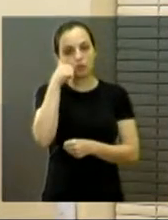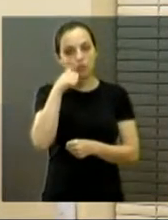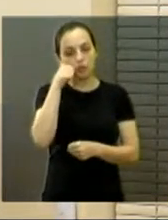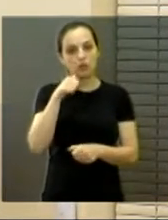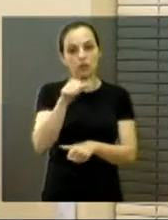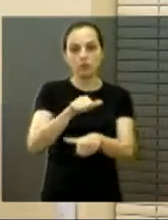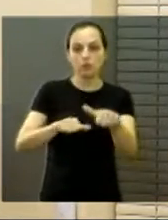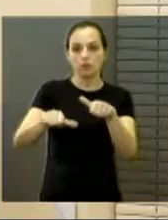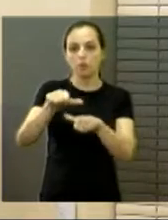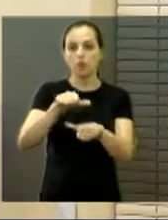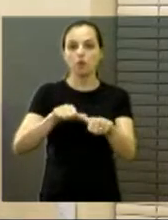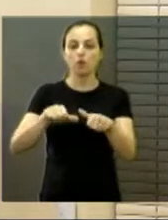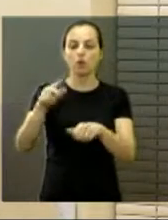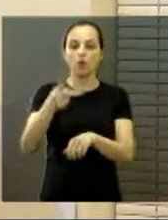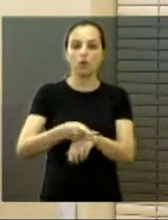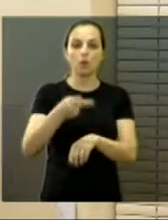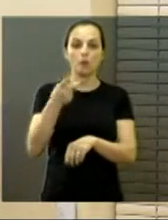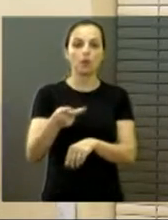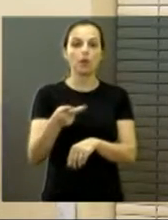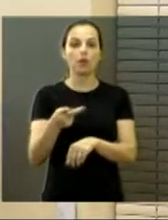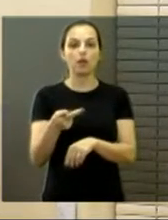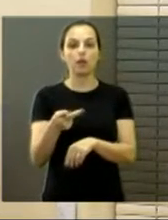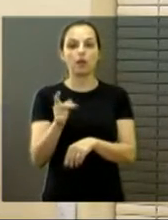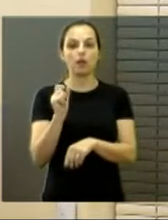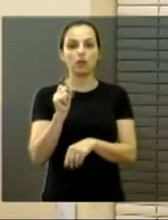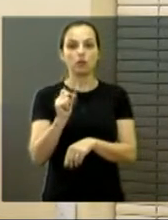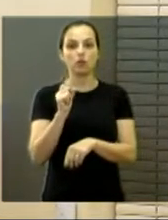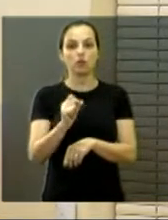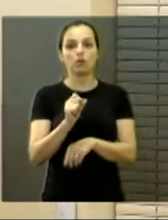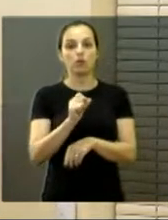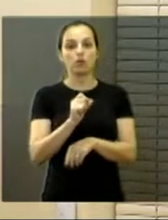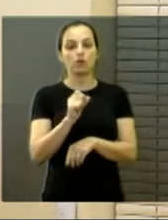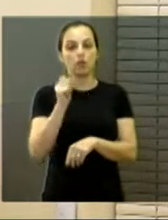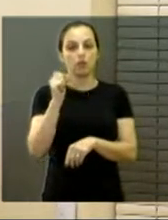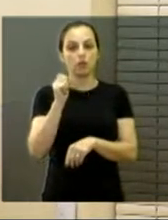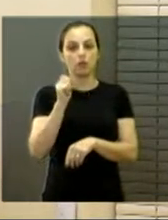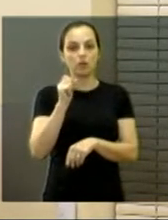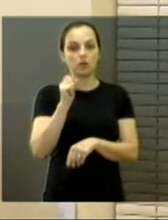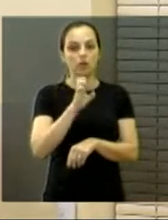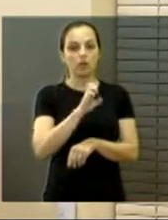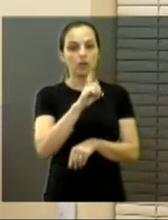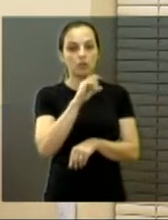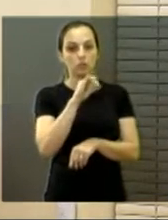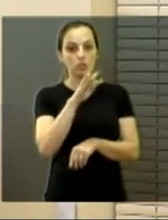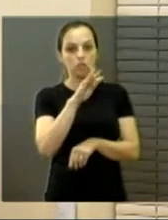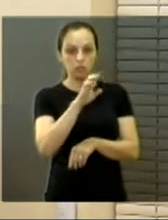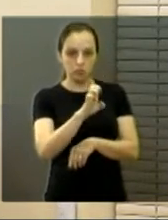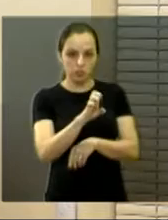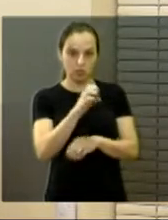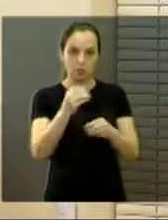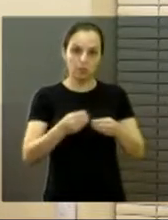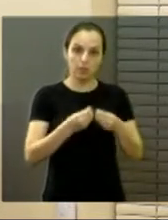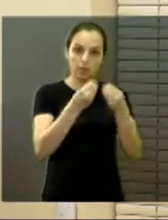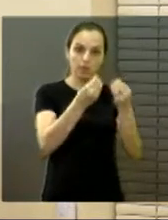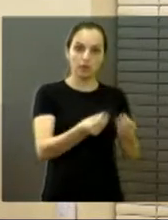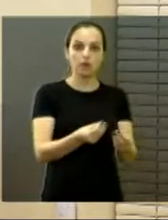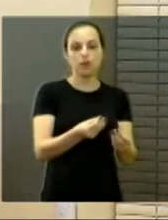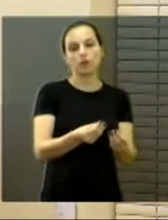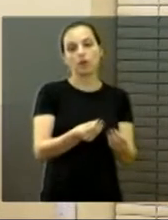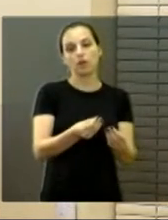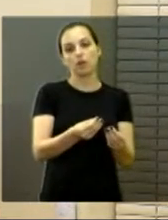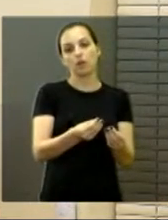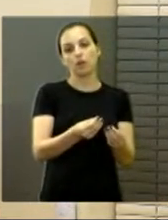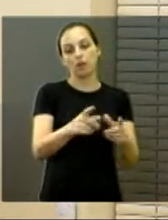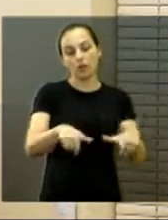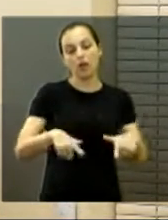modificar o prêmio que seria de merecimento à irmã Edith para poder entregar o prêmio para a primeira-dama Zé